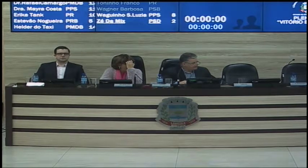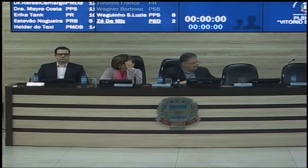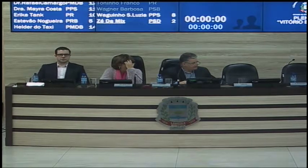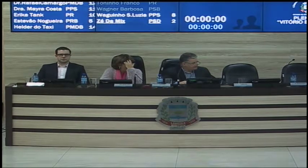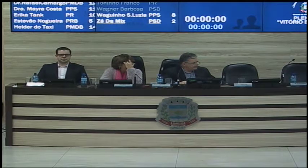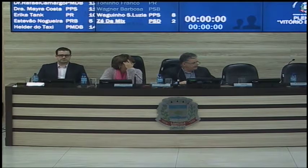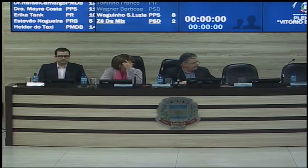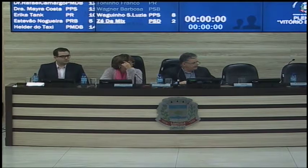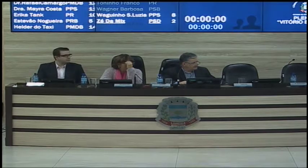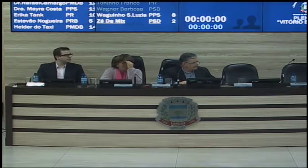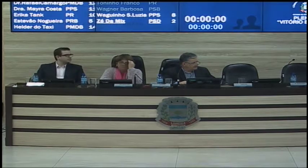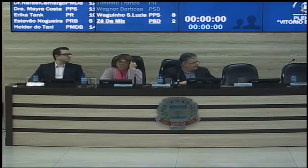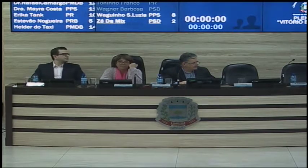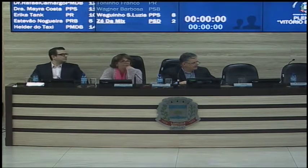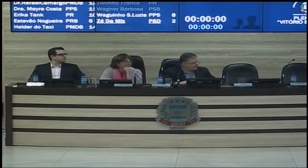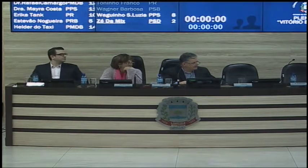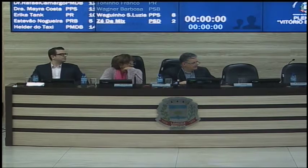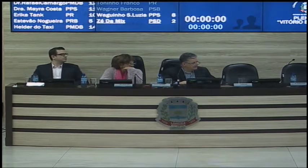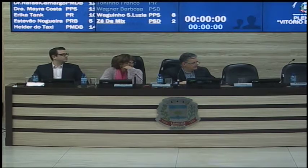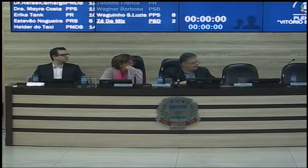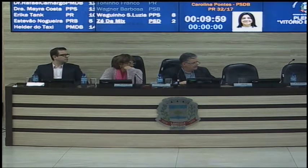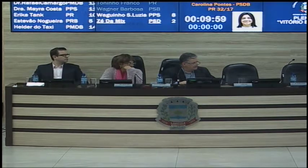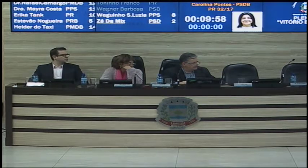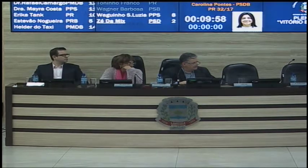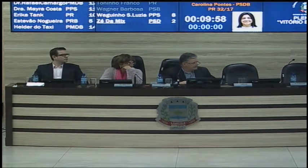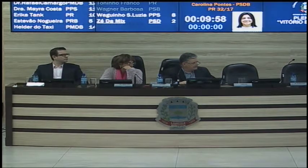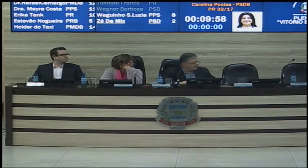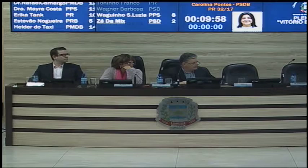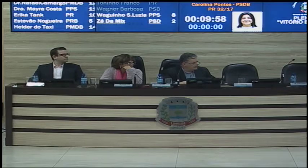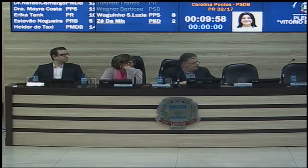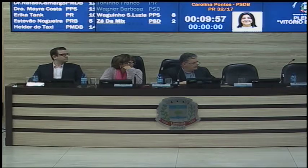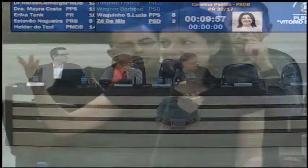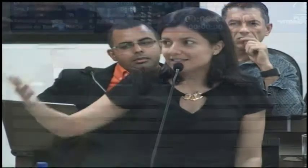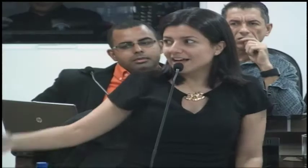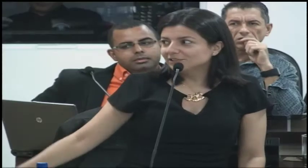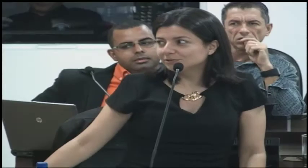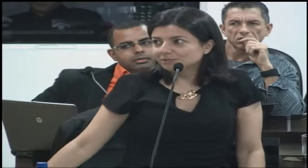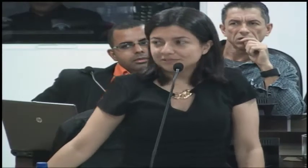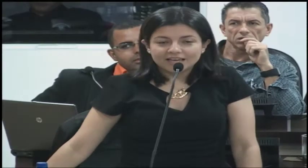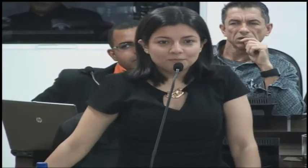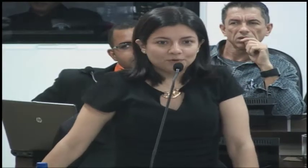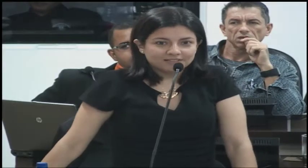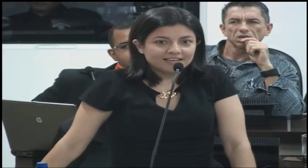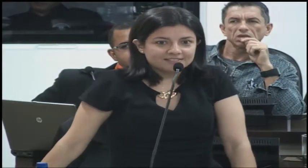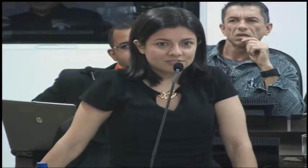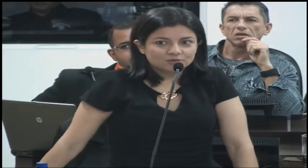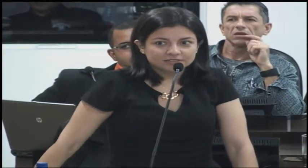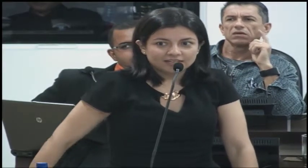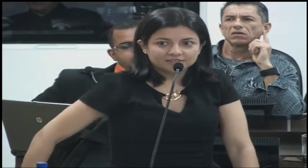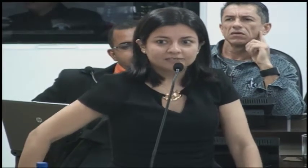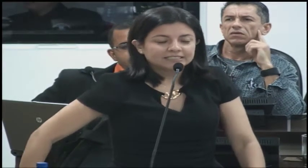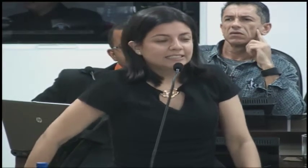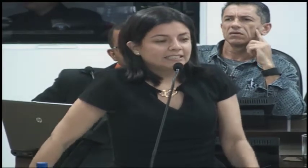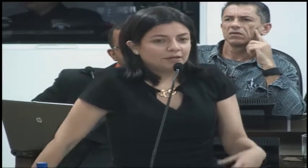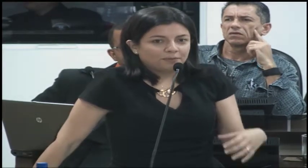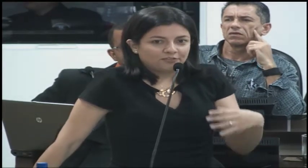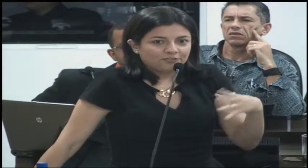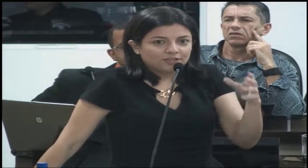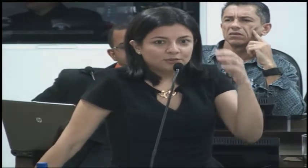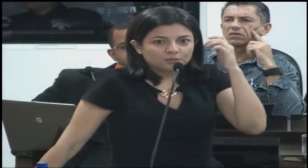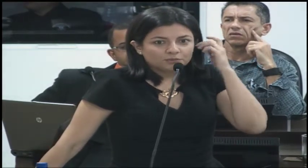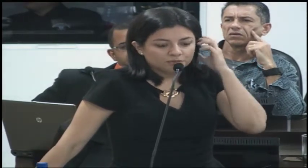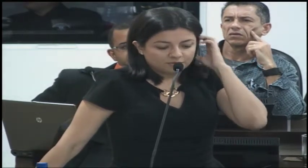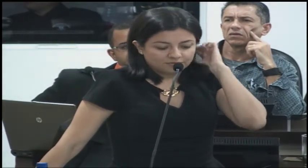constância na verdade eu ia me valer dessas palavras nas alegações finais mais dado o tempo que têm se esgotado eu